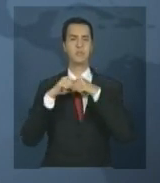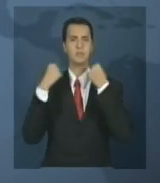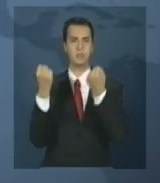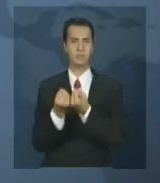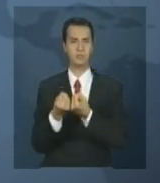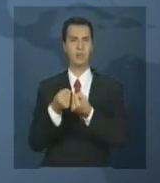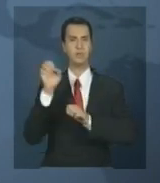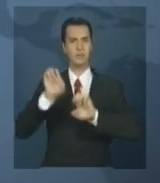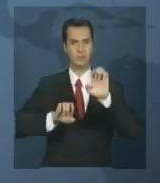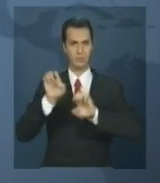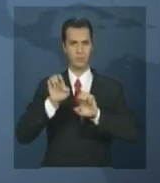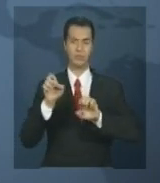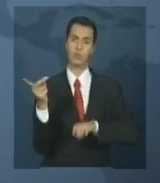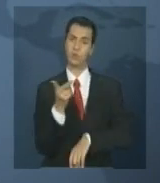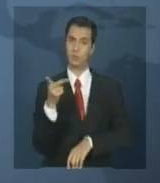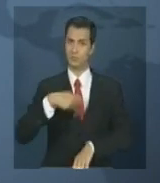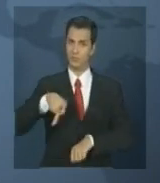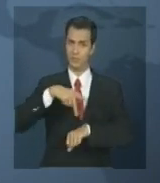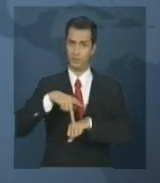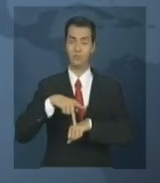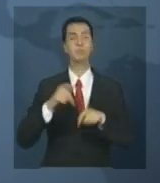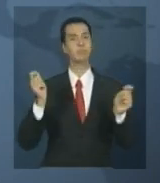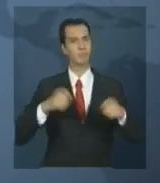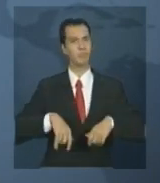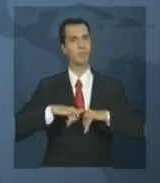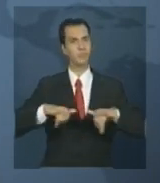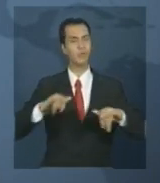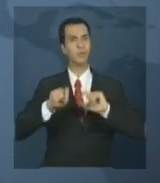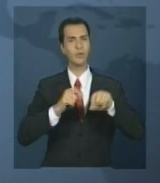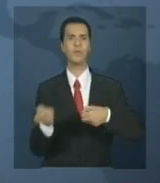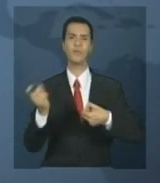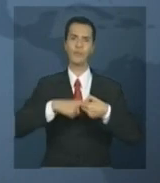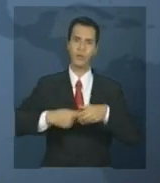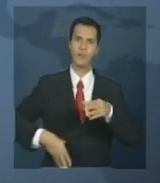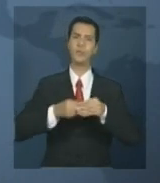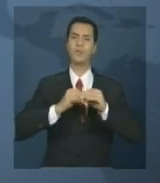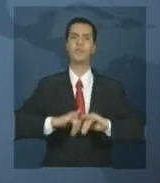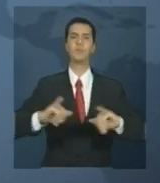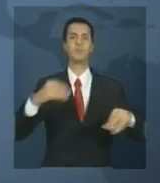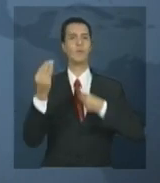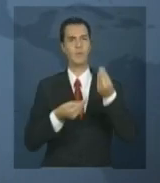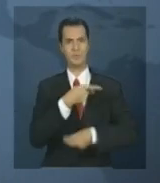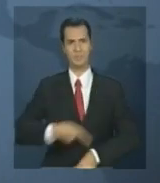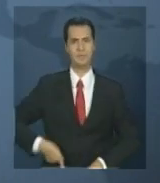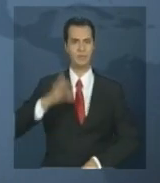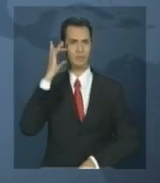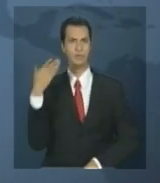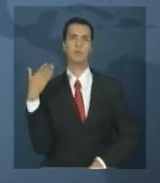dois países. Lembrando, então, que podemos voltar a qualquer momento com outras informações sobre a viagem